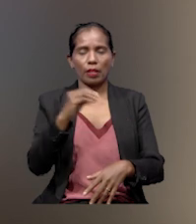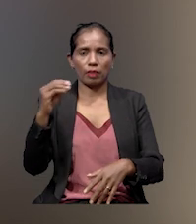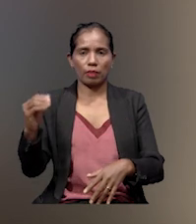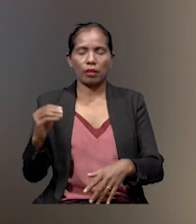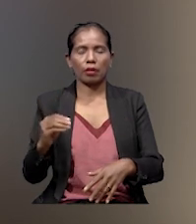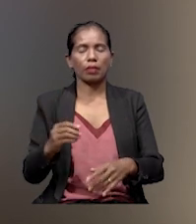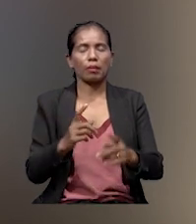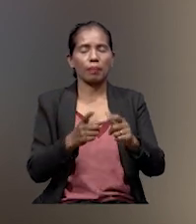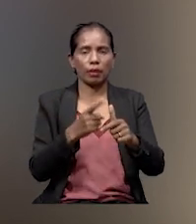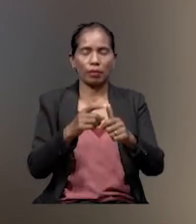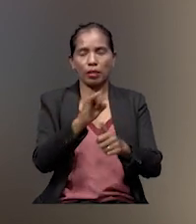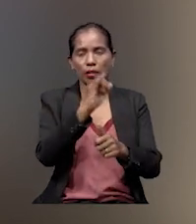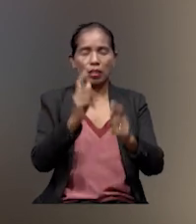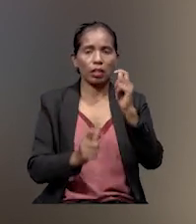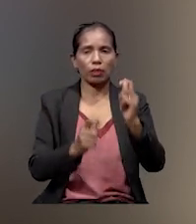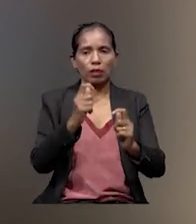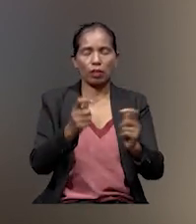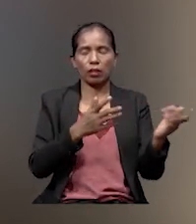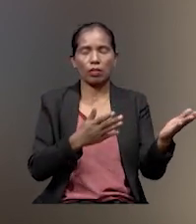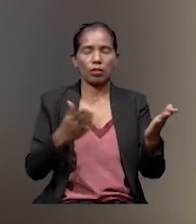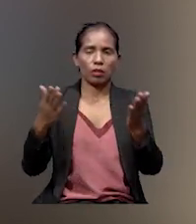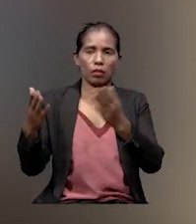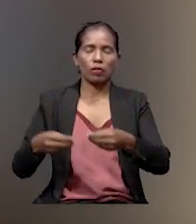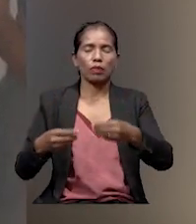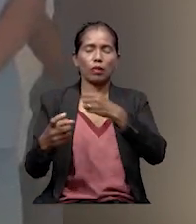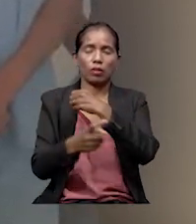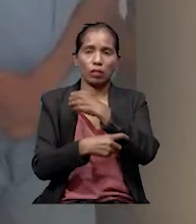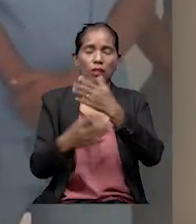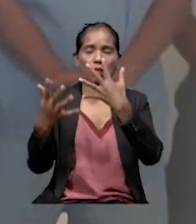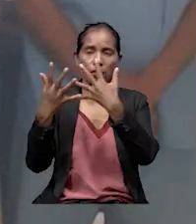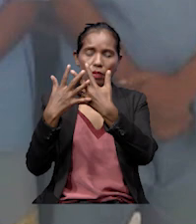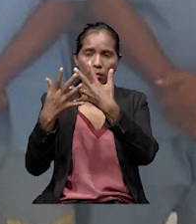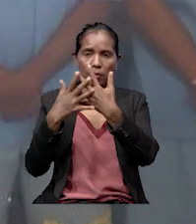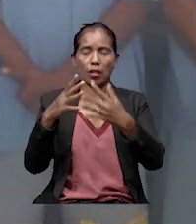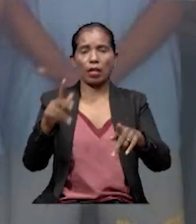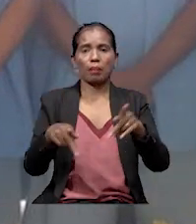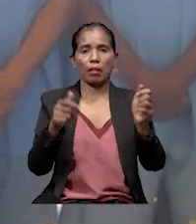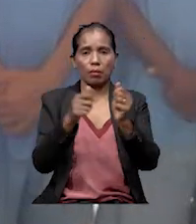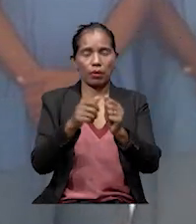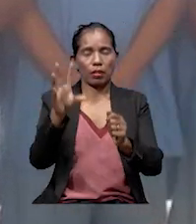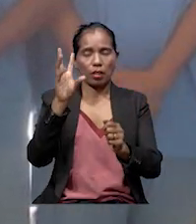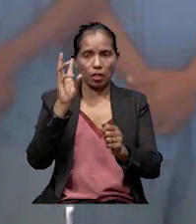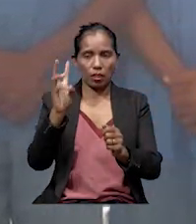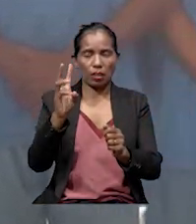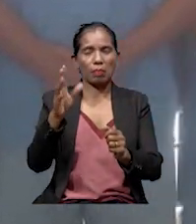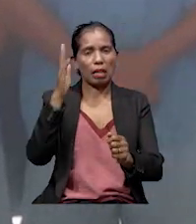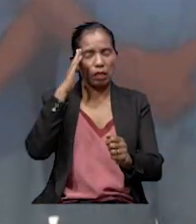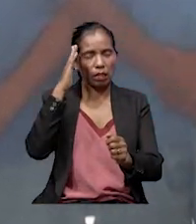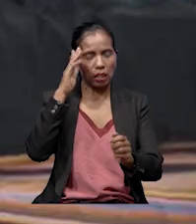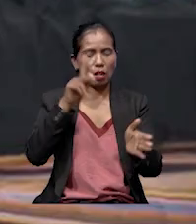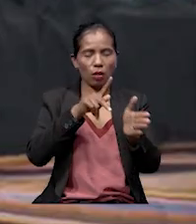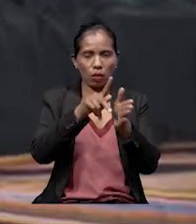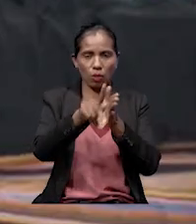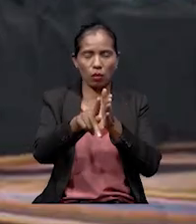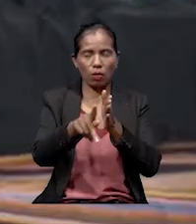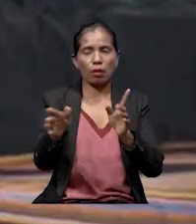interrogatório, Tribunal Distrital Soai aplica medida com ação prisão preventiva para suspeito Nainén, nebe desconfia envolve para crime